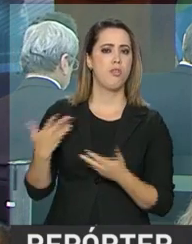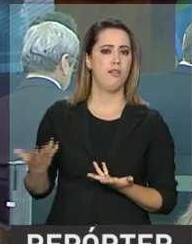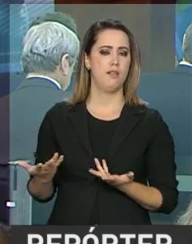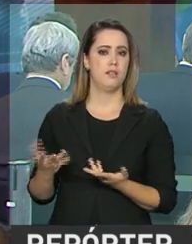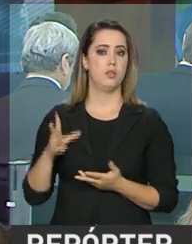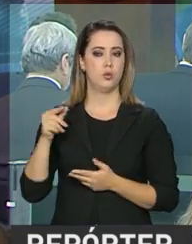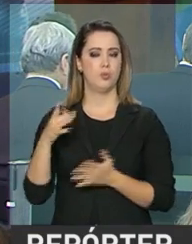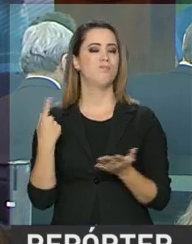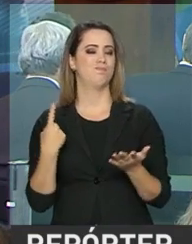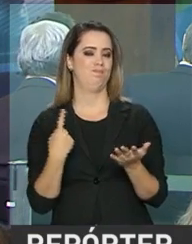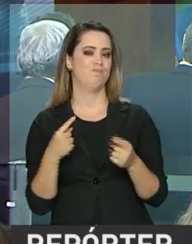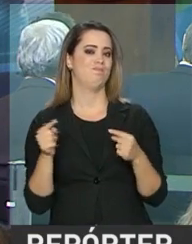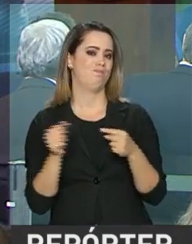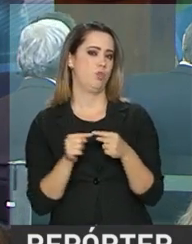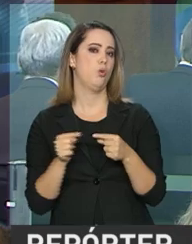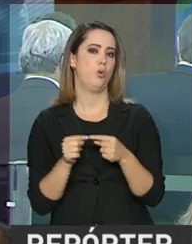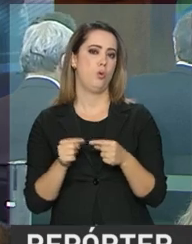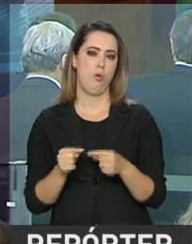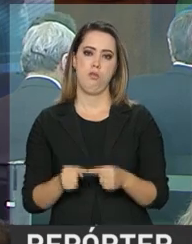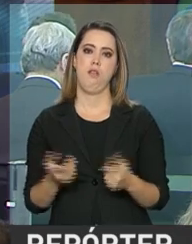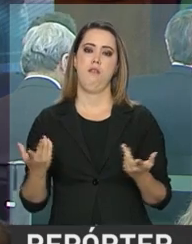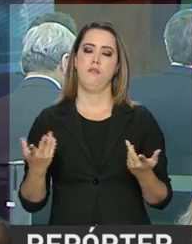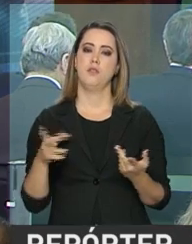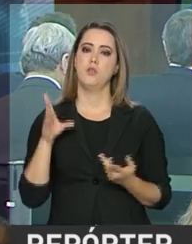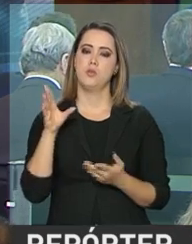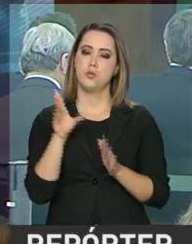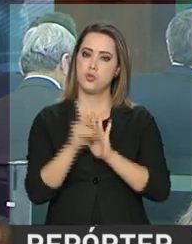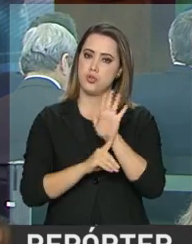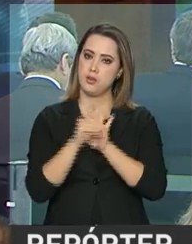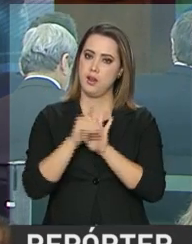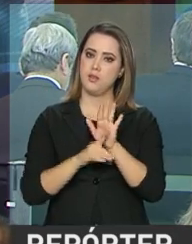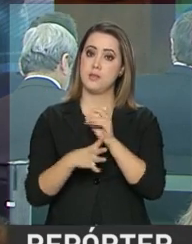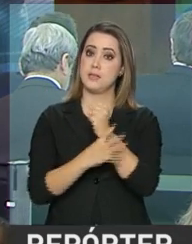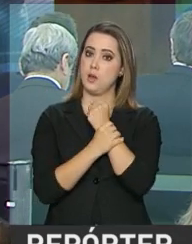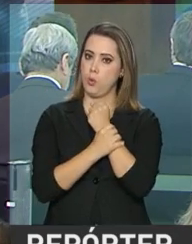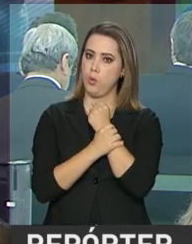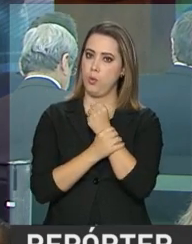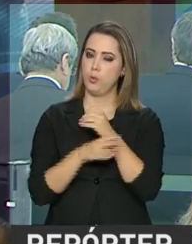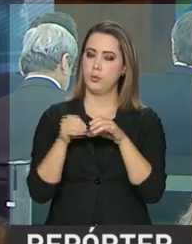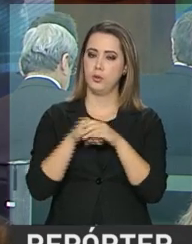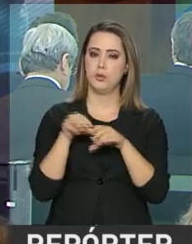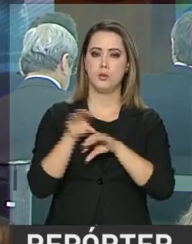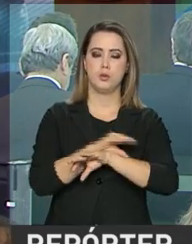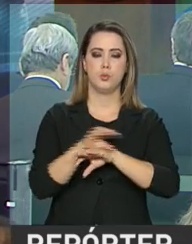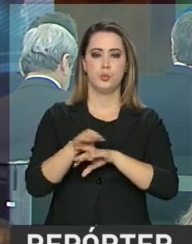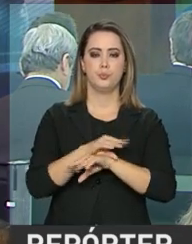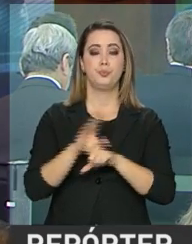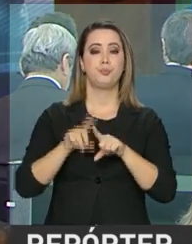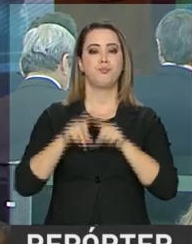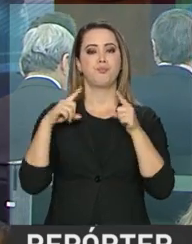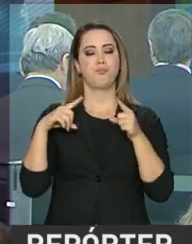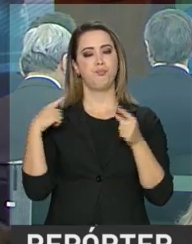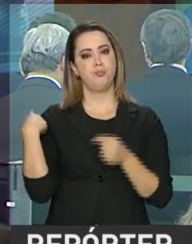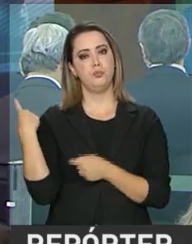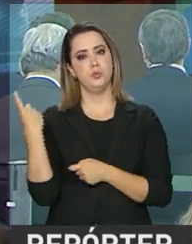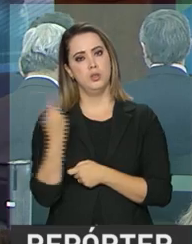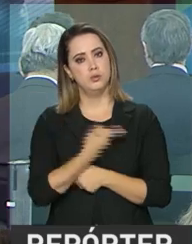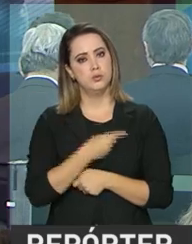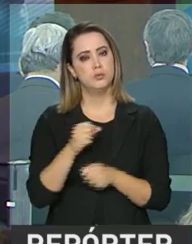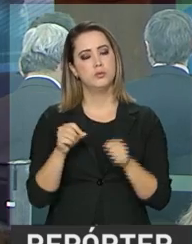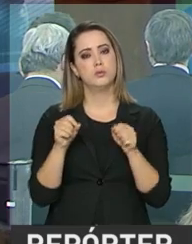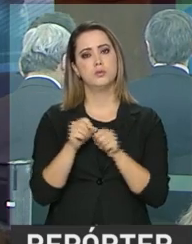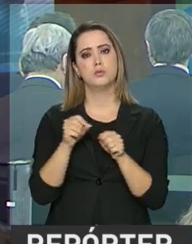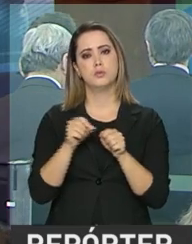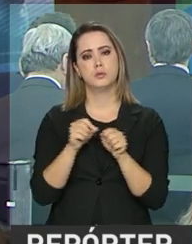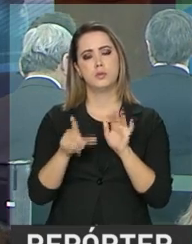E daí todos concordavam. Os direitos estão assegurados no texto constitucional. Mas o que nós fizemos com a legislação trabalhista